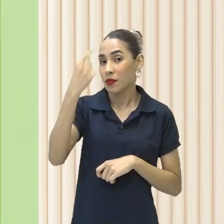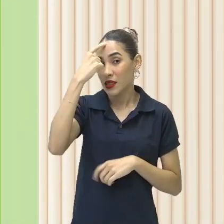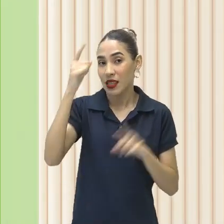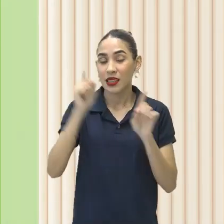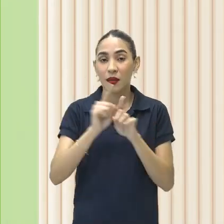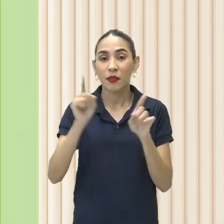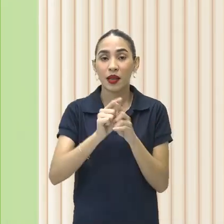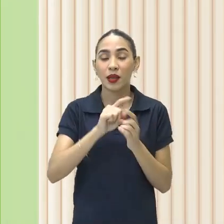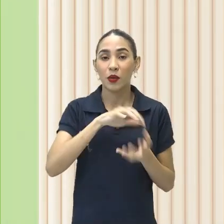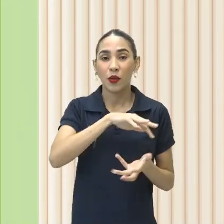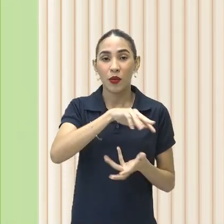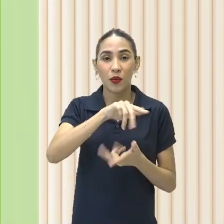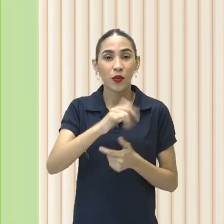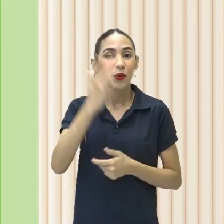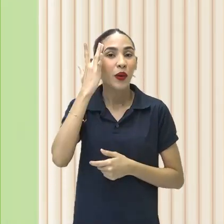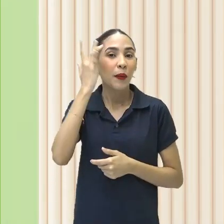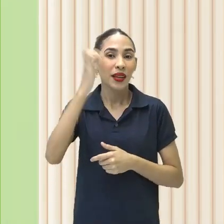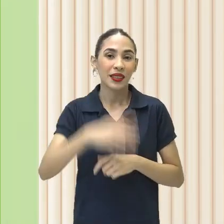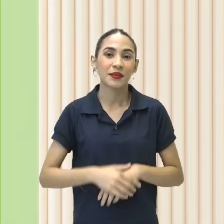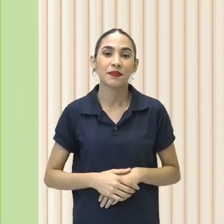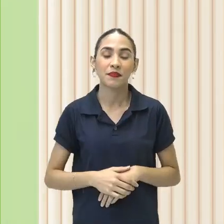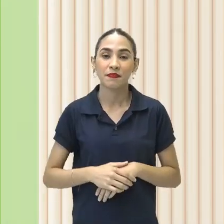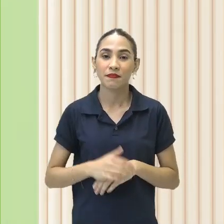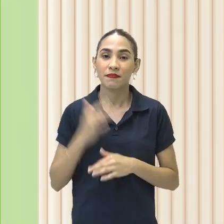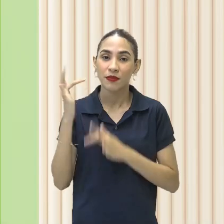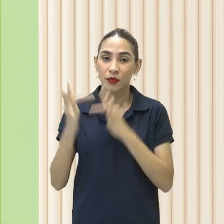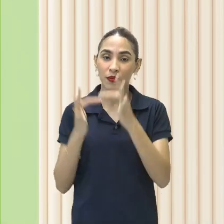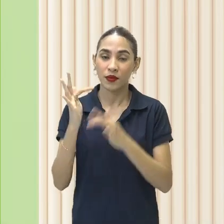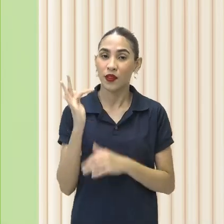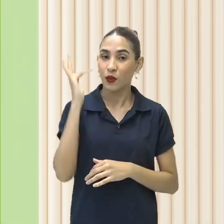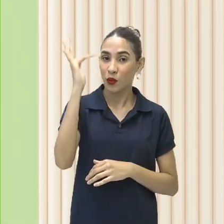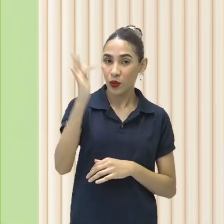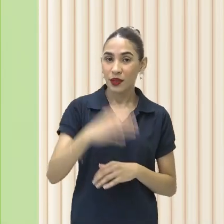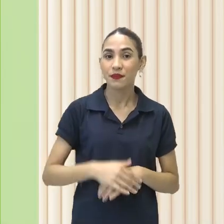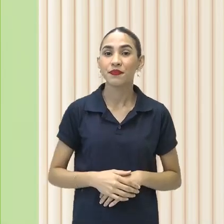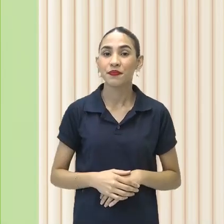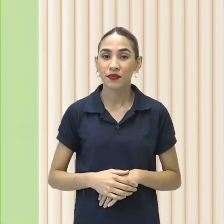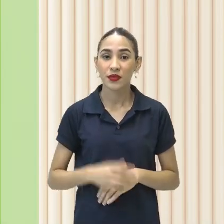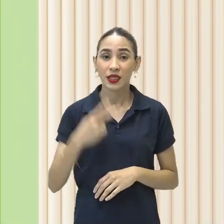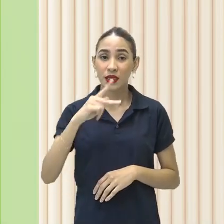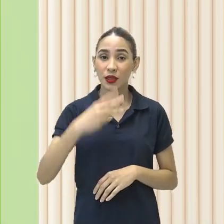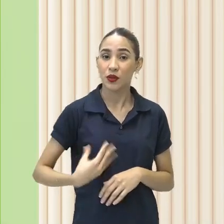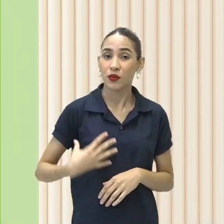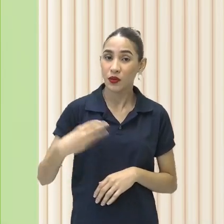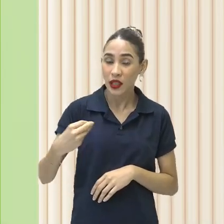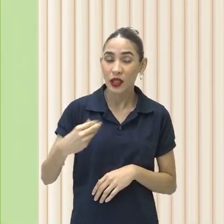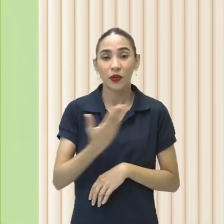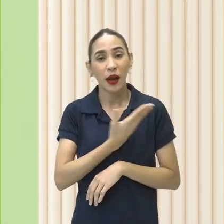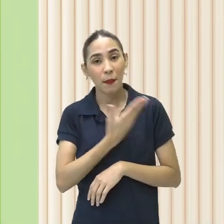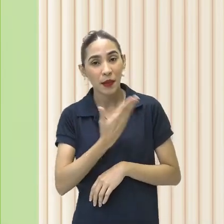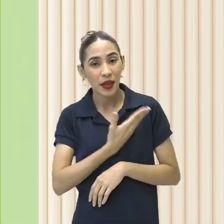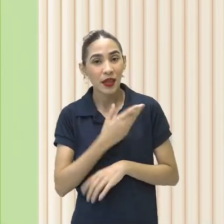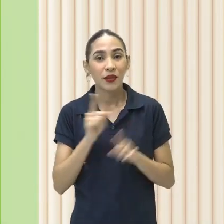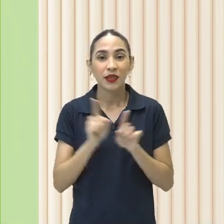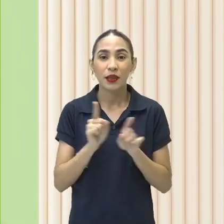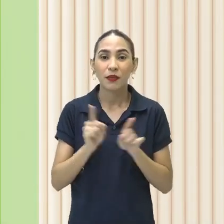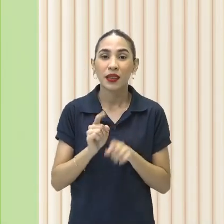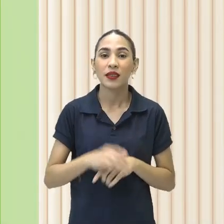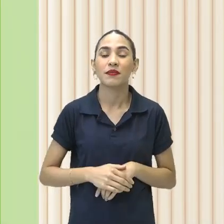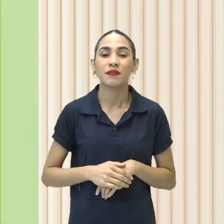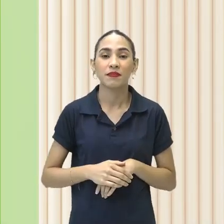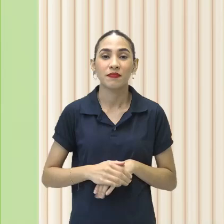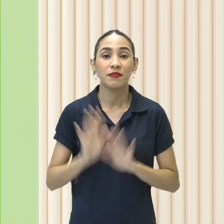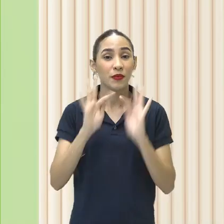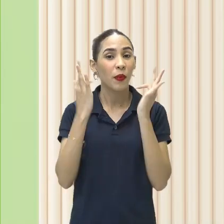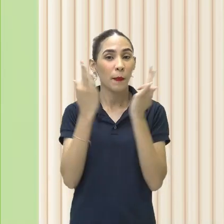no mundo de amanhã, das próximas gerações, dos seus filhos, dos seus amigos e dos seus